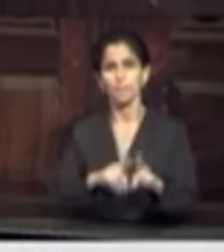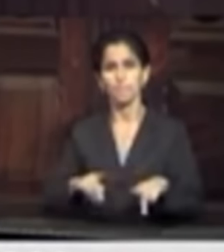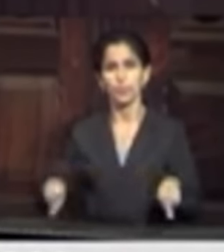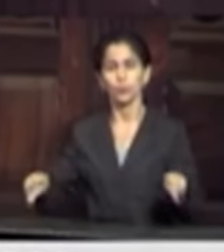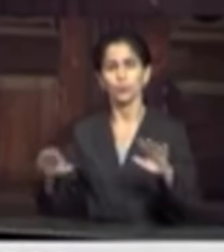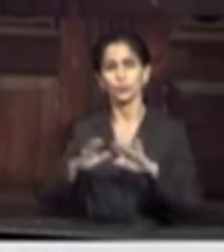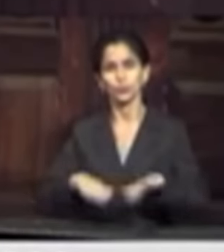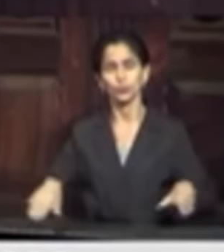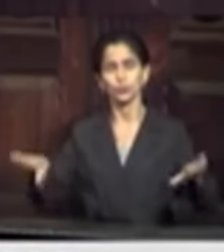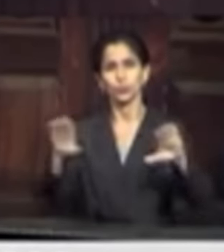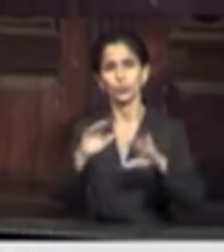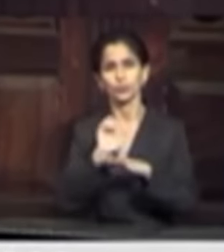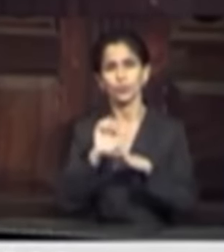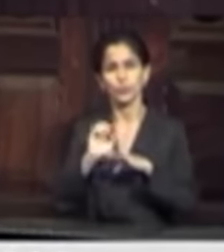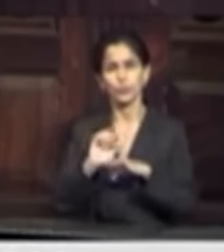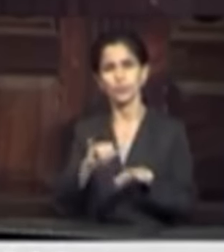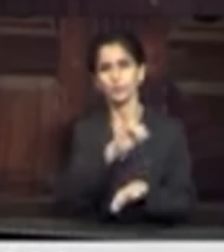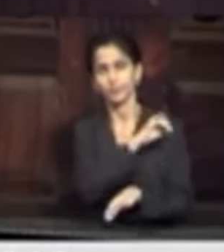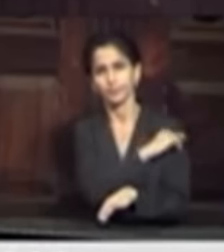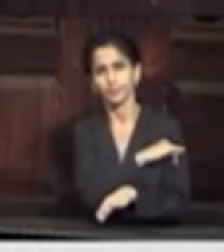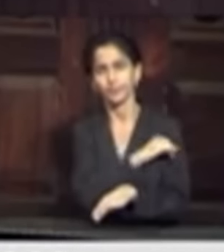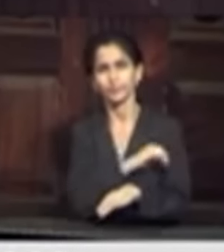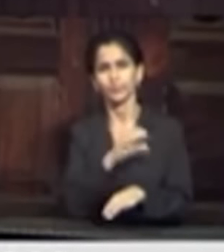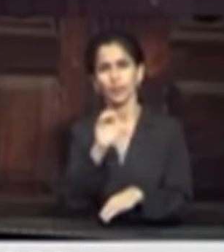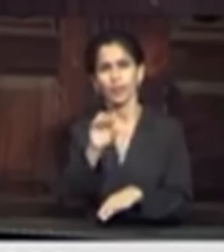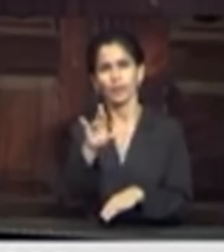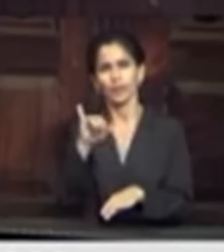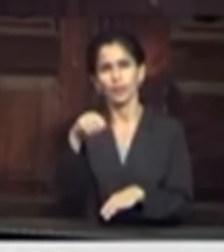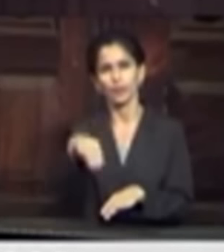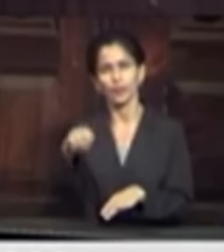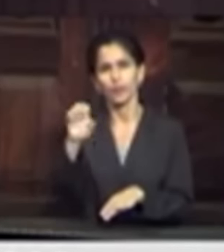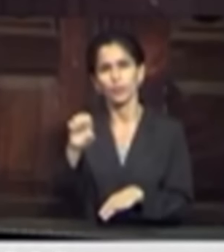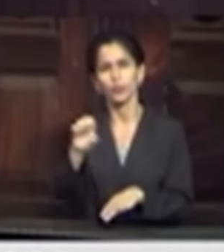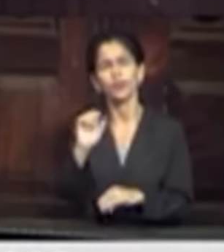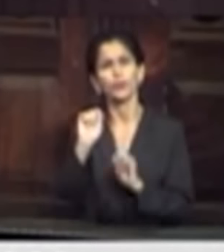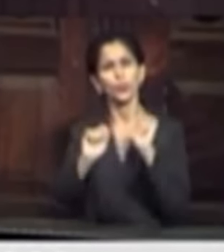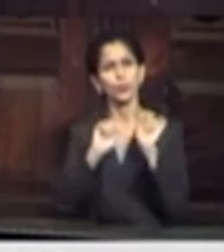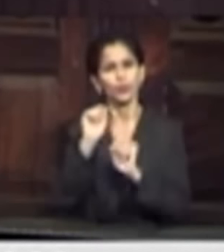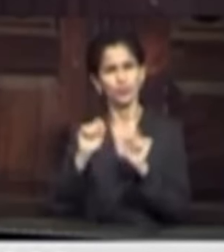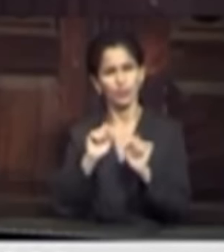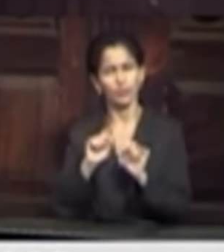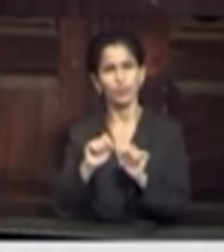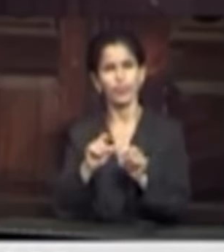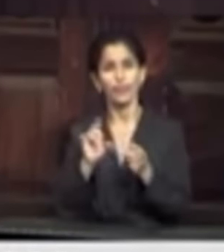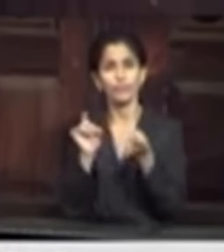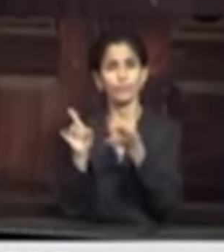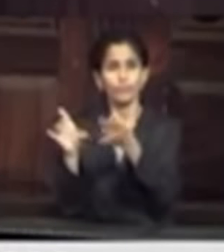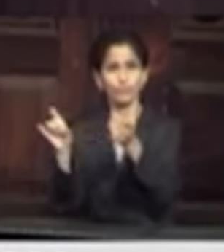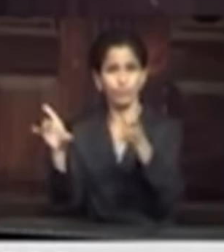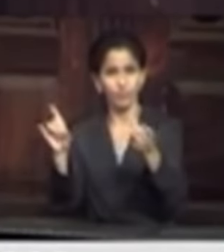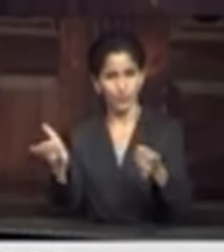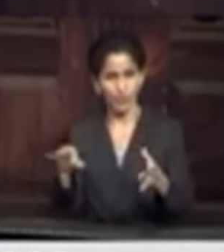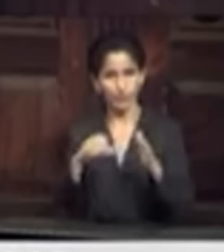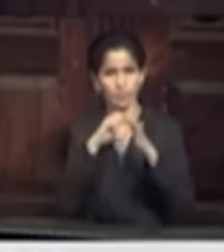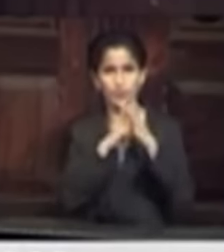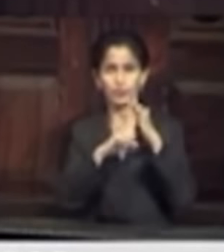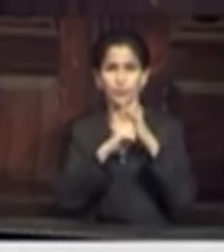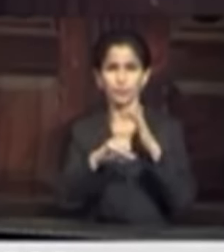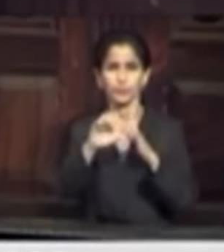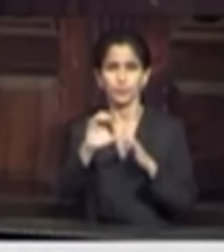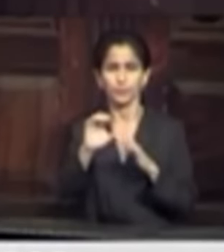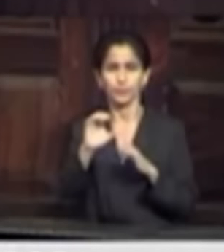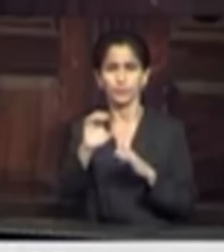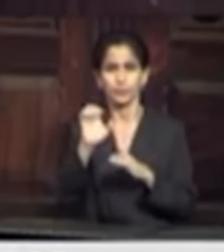Janeiro. E esse crime, que consiste na privatização da SEDAI,